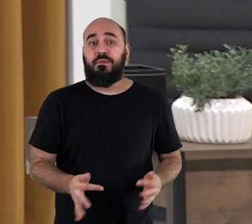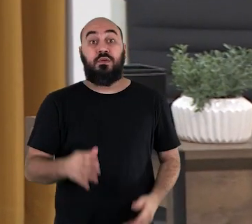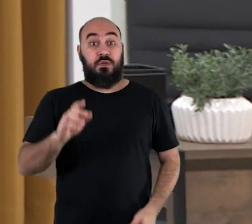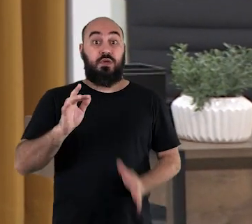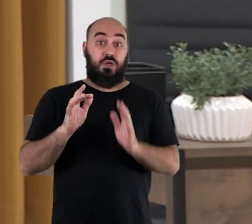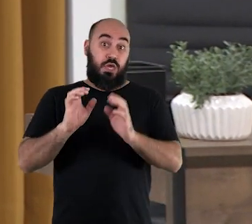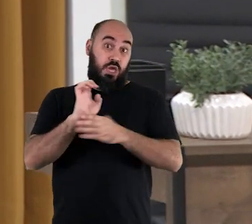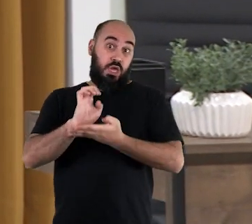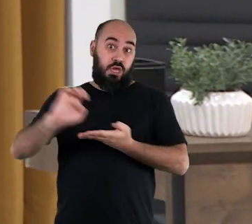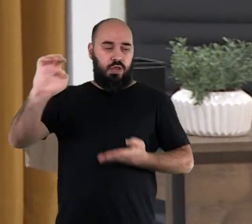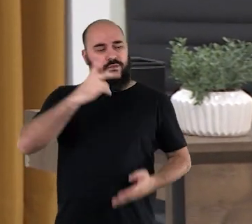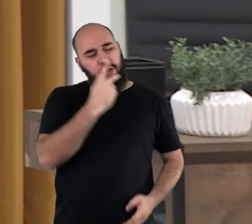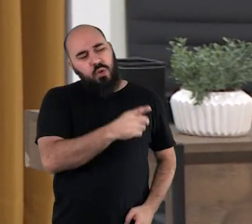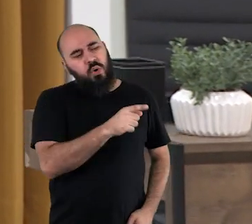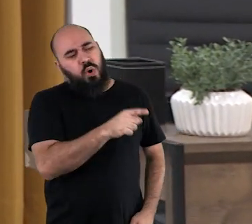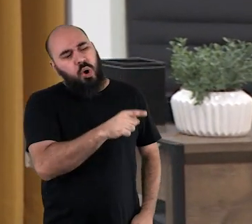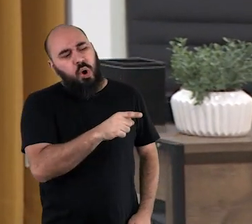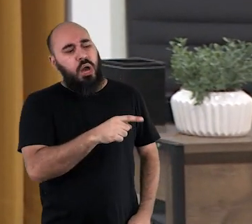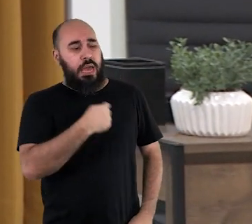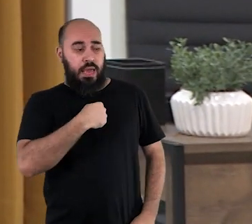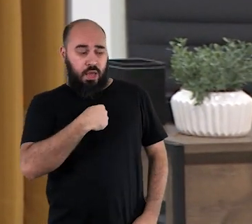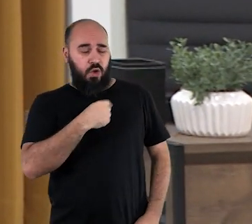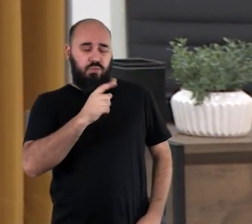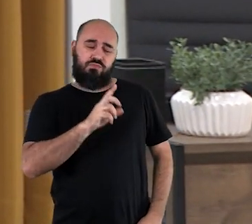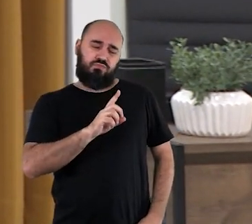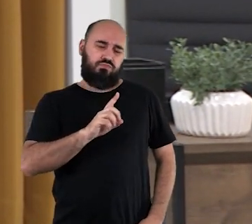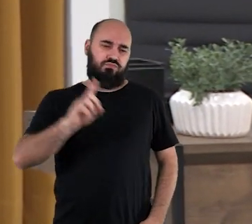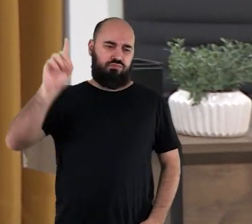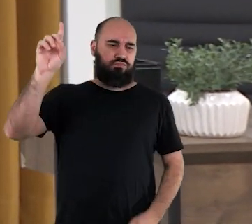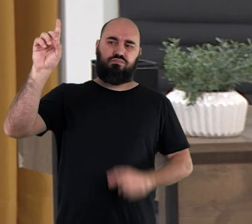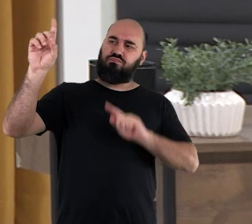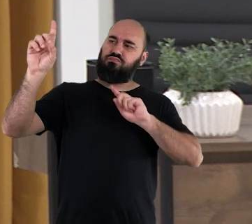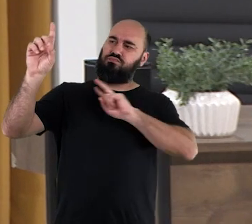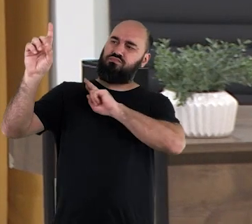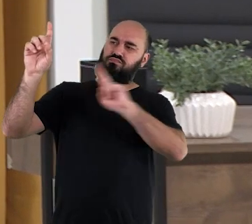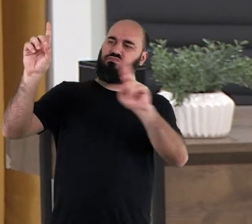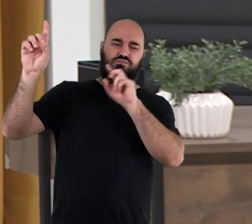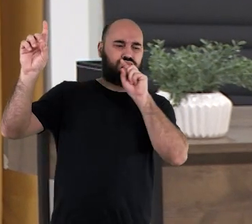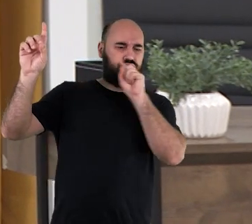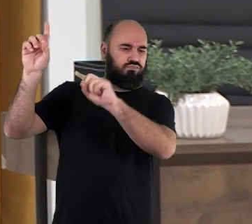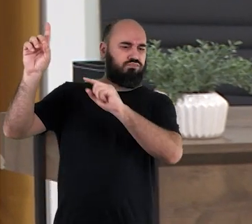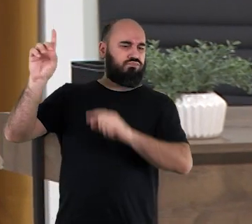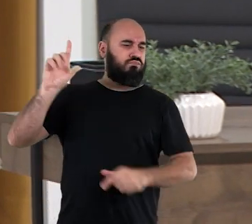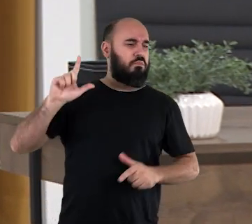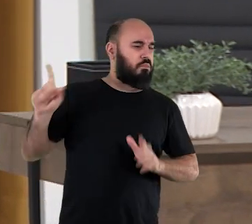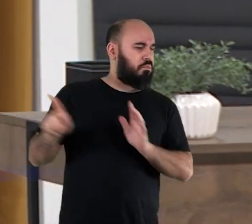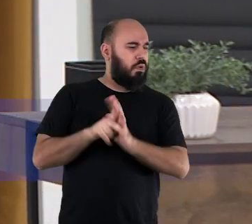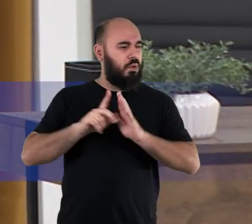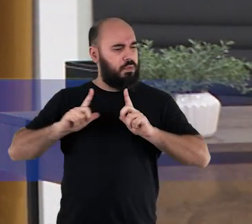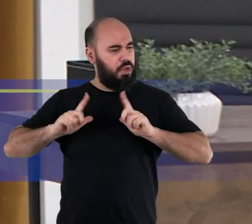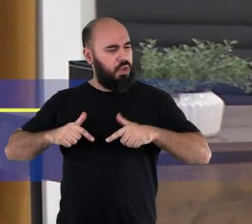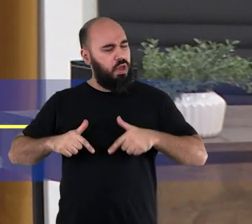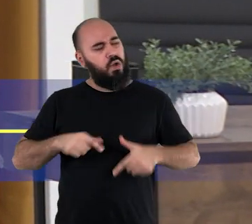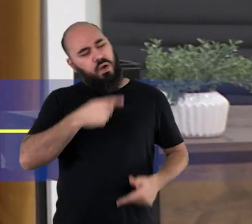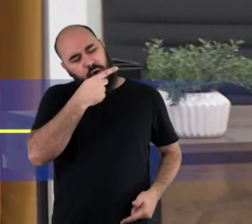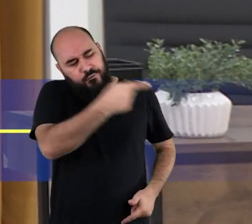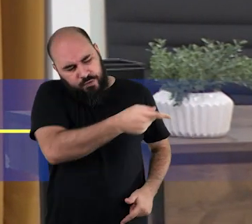nome do Senhor Deus de Israel, a quem eu sirvo, se a senhora preparar o pão